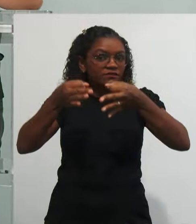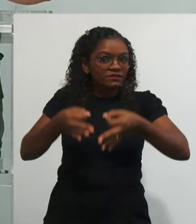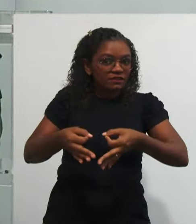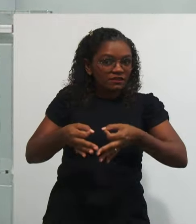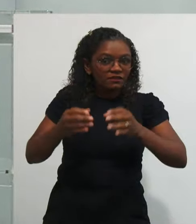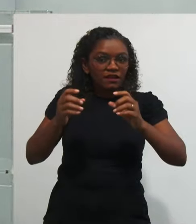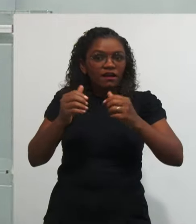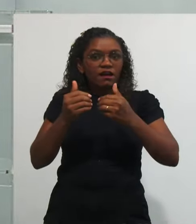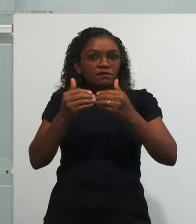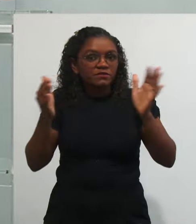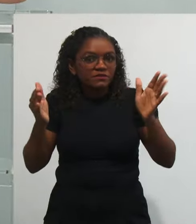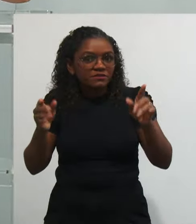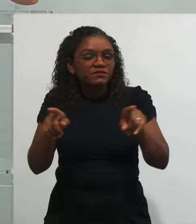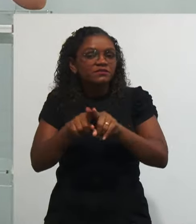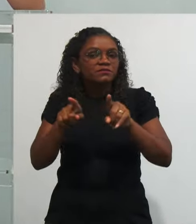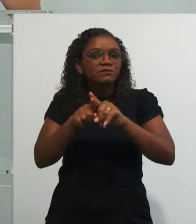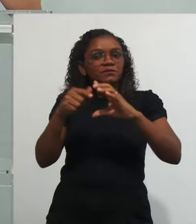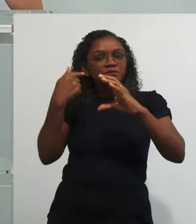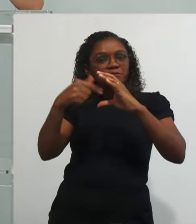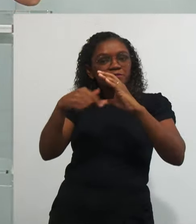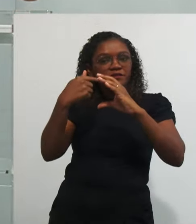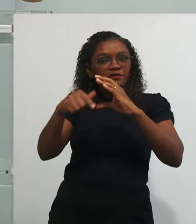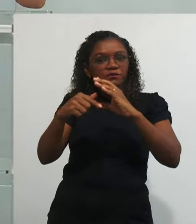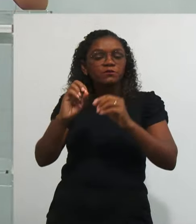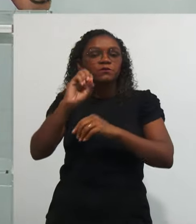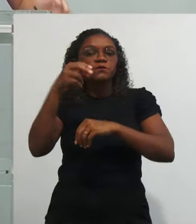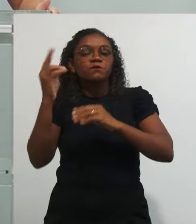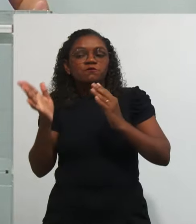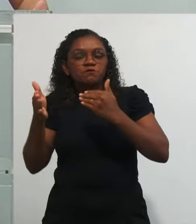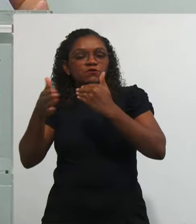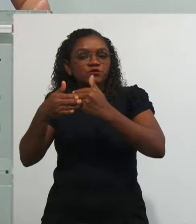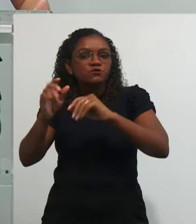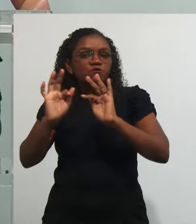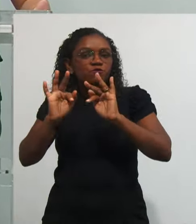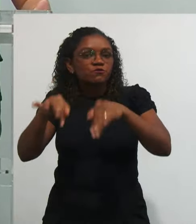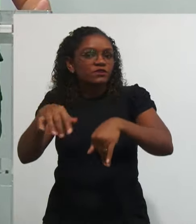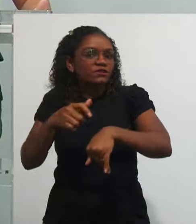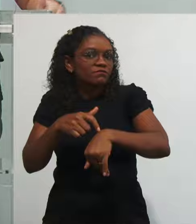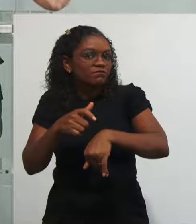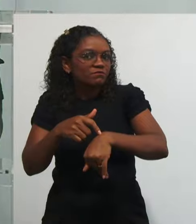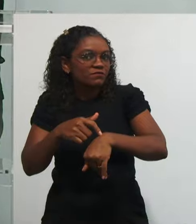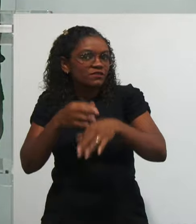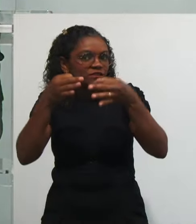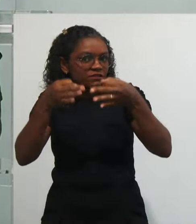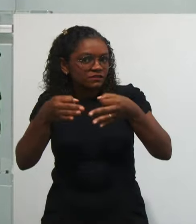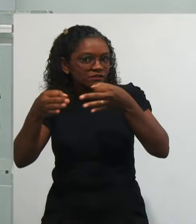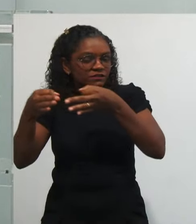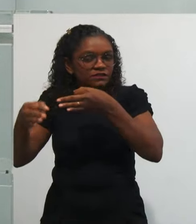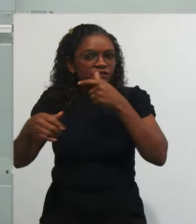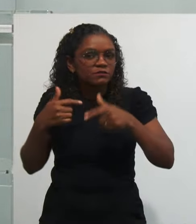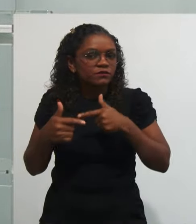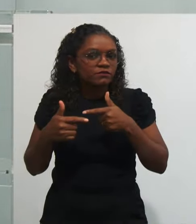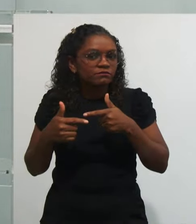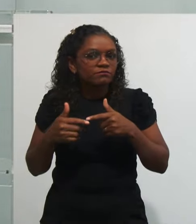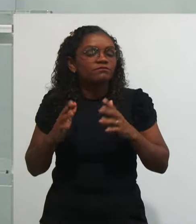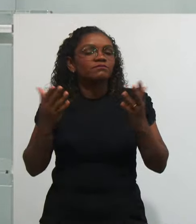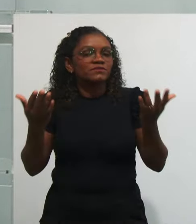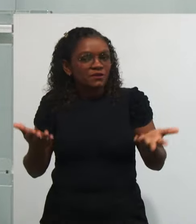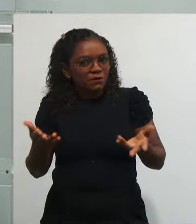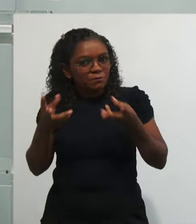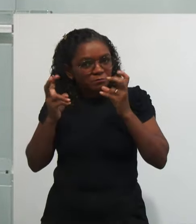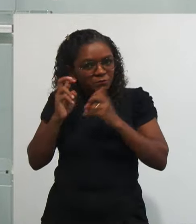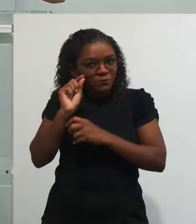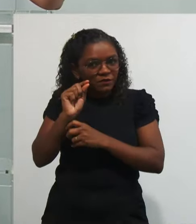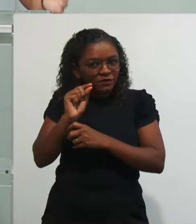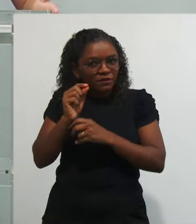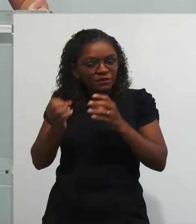horas que ela acessou o e-mail que horas que ela desligou tudo para saber se ela tá cumprindo a sua jornada de trabalho então perceba que foi aí que surgiram e